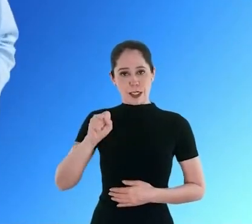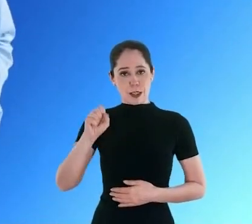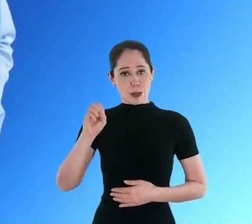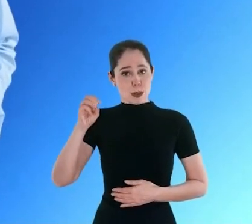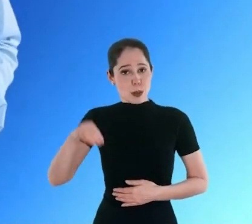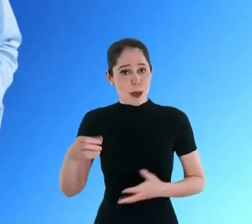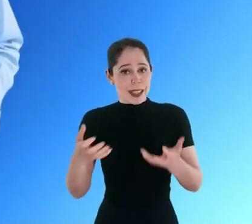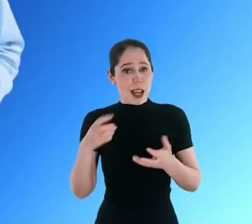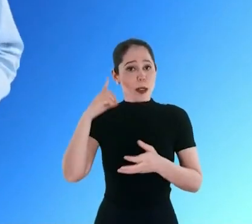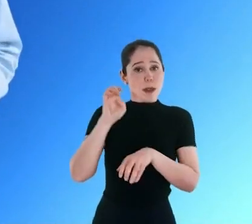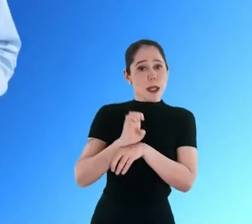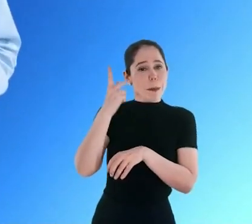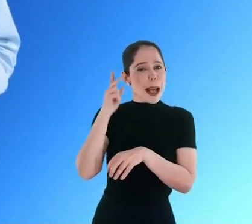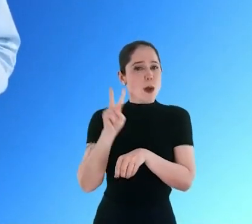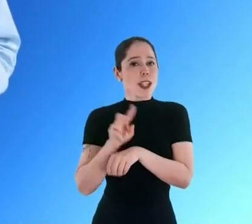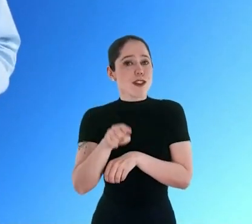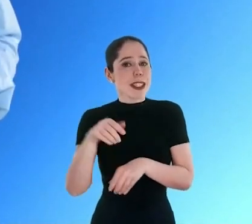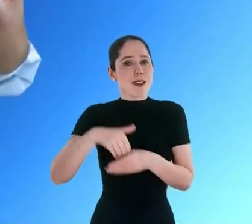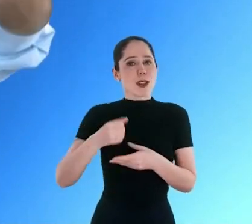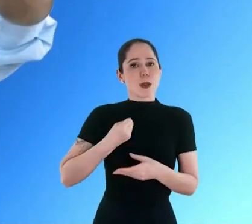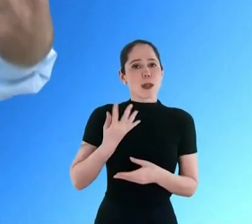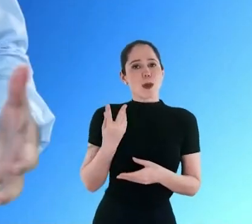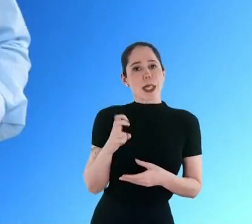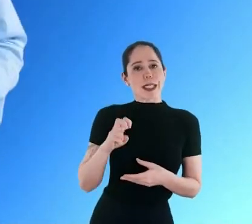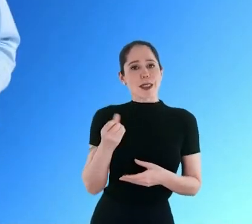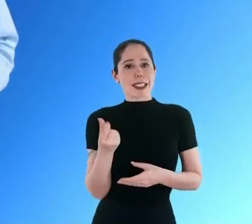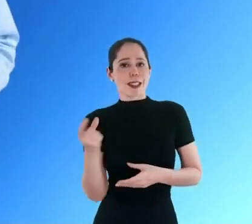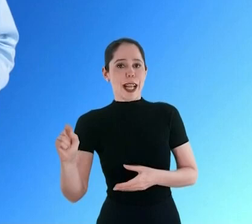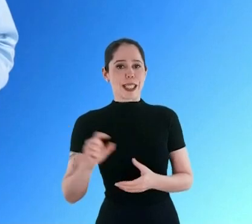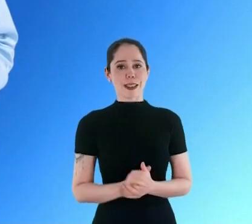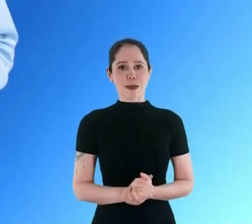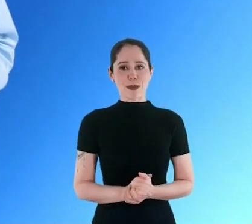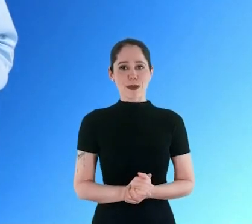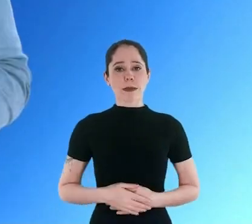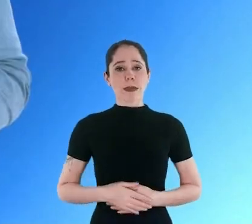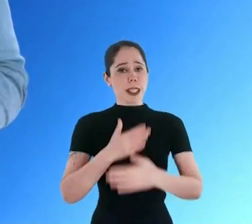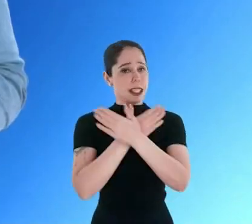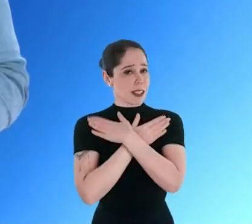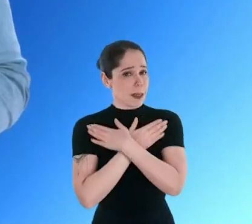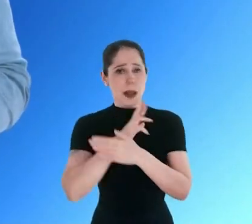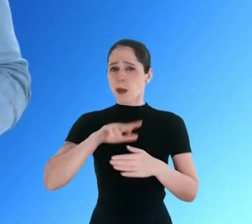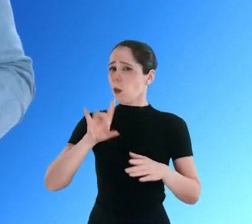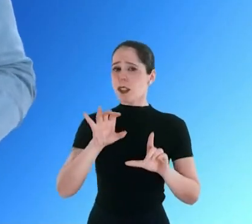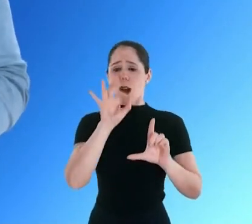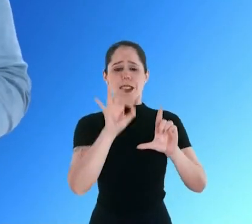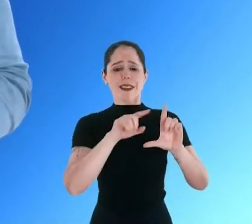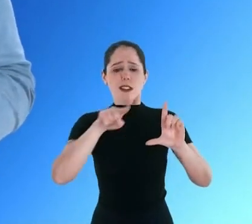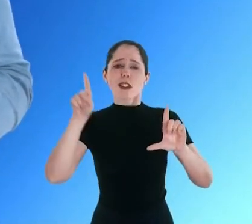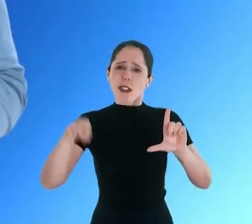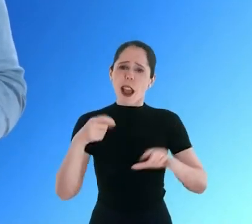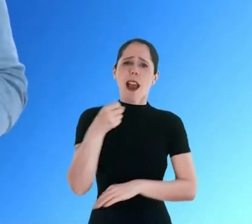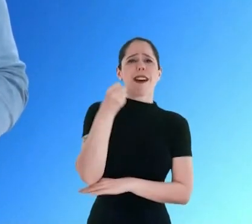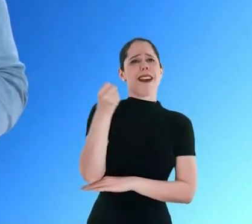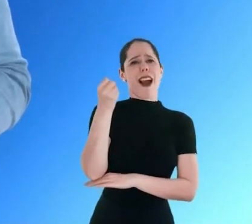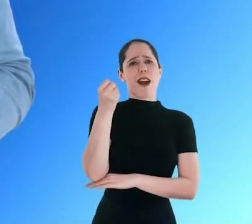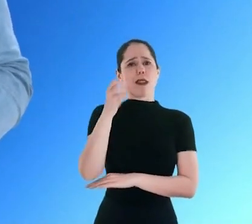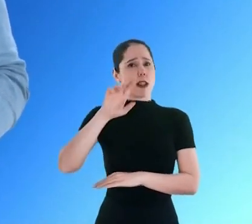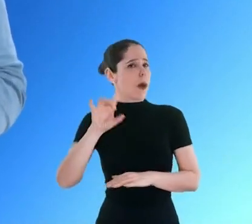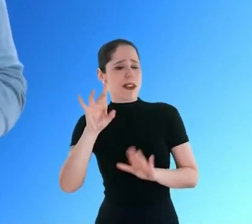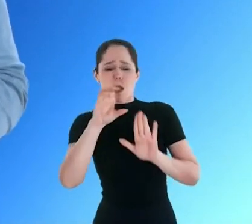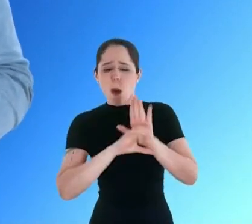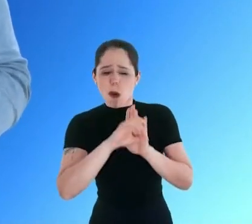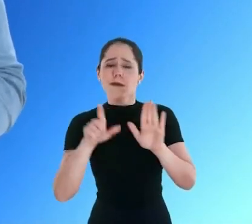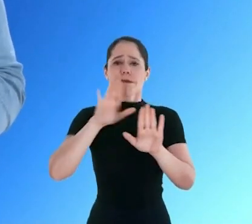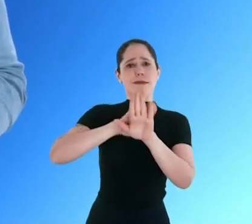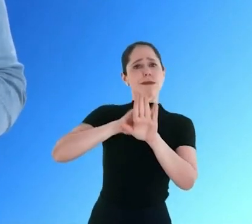Luciano e quero ser deputado estadual para cuidar de ti. Vote 45610. Desemprego não é uma estatística, é uma tragédia. Não são